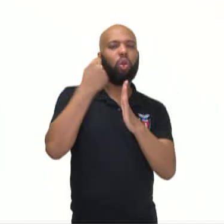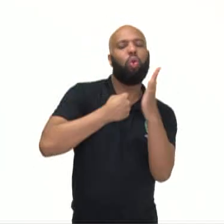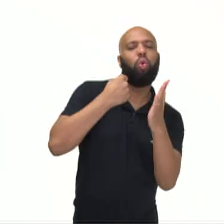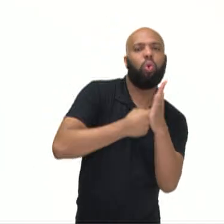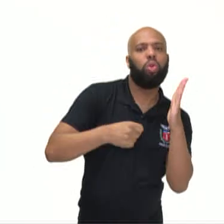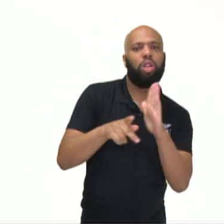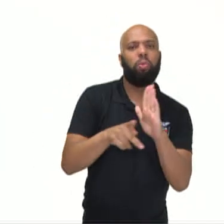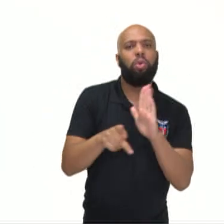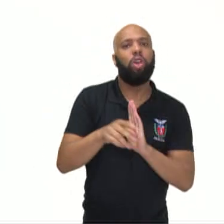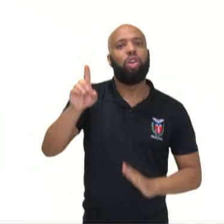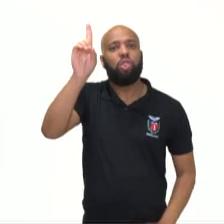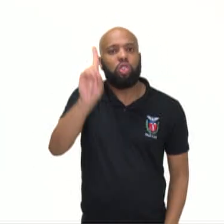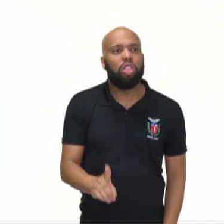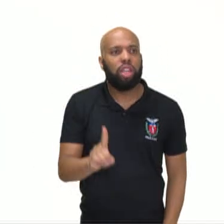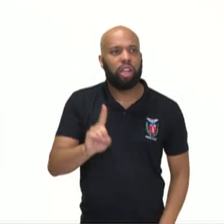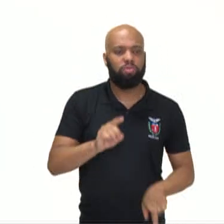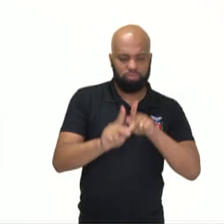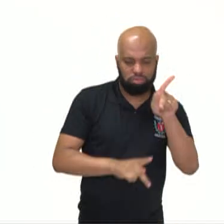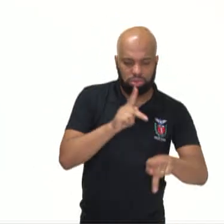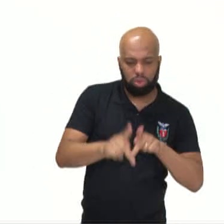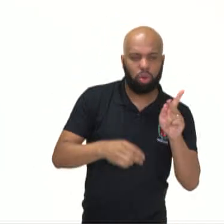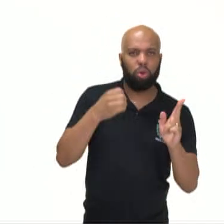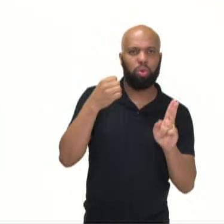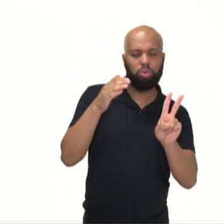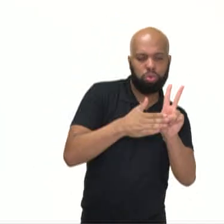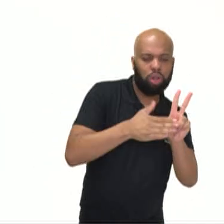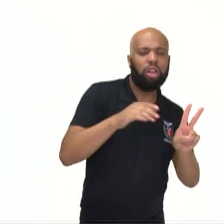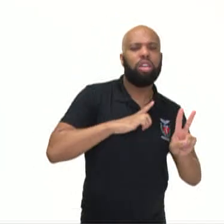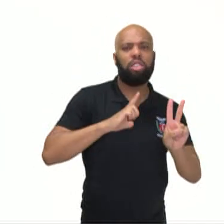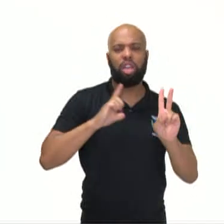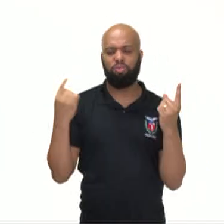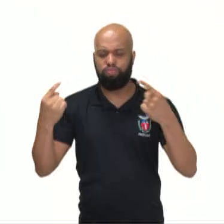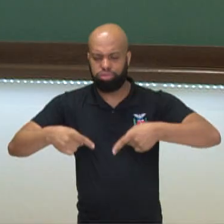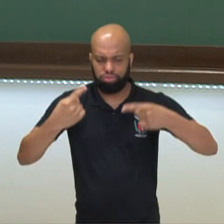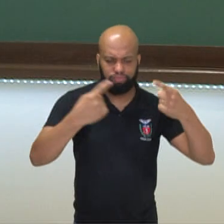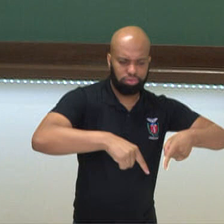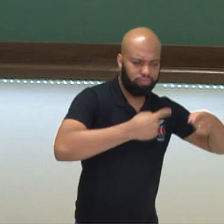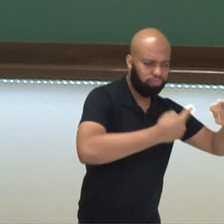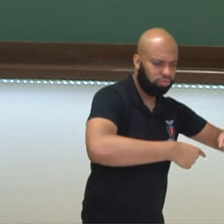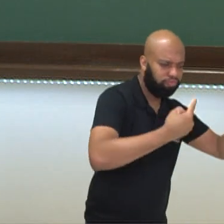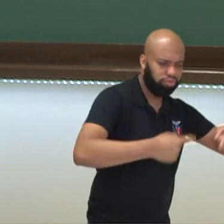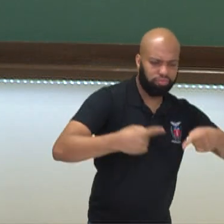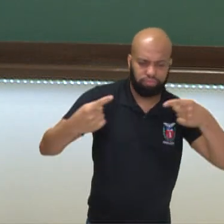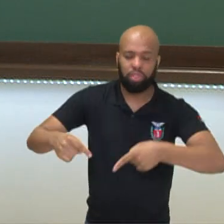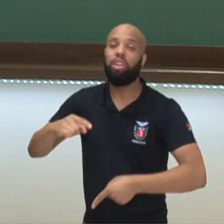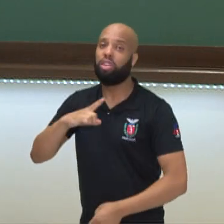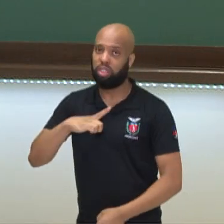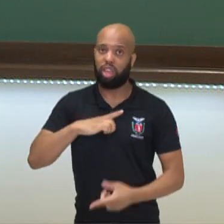indígenas ainda tem muitos desafios. Muitos